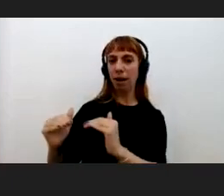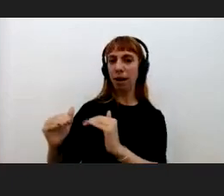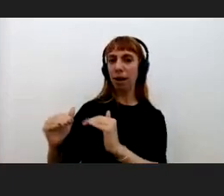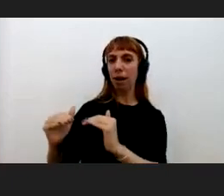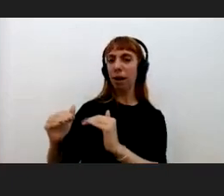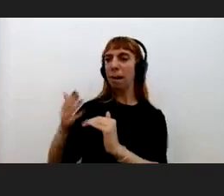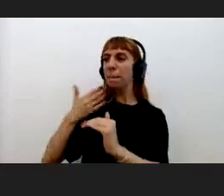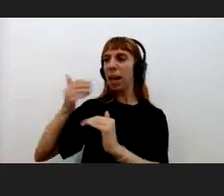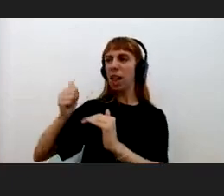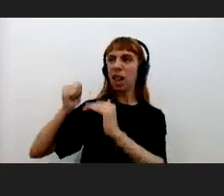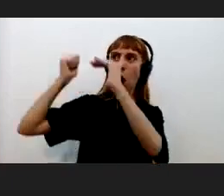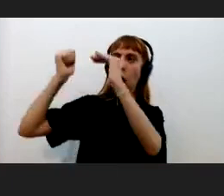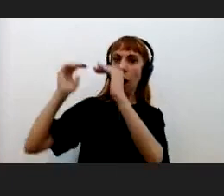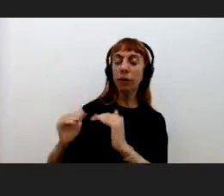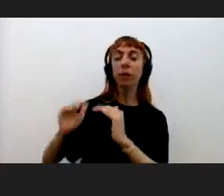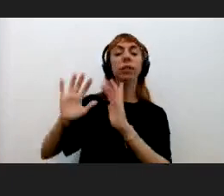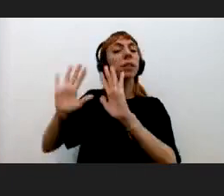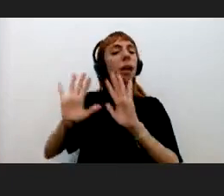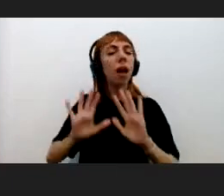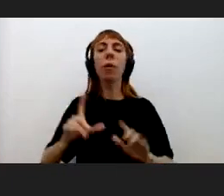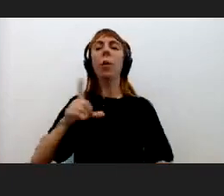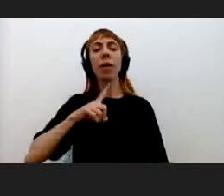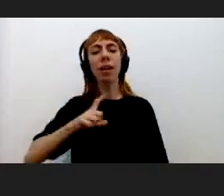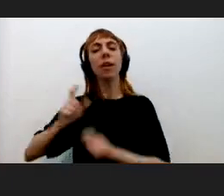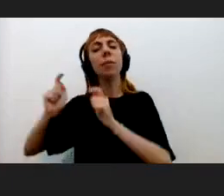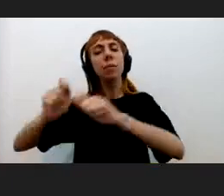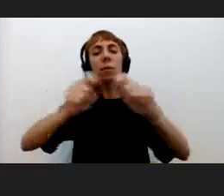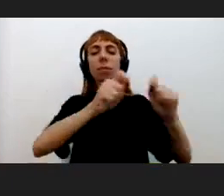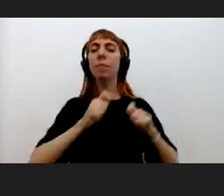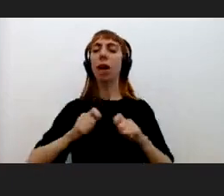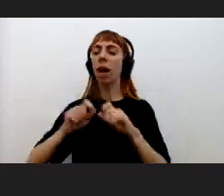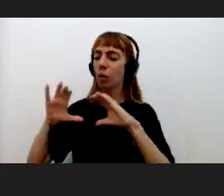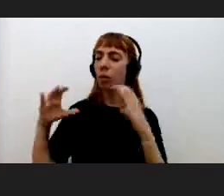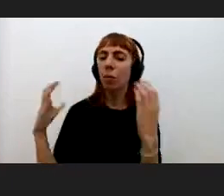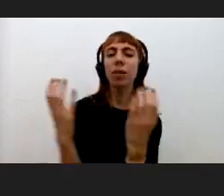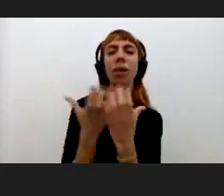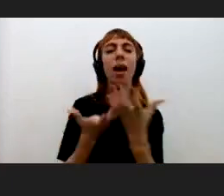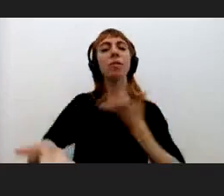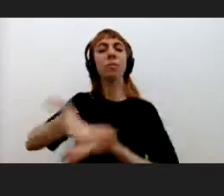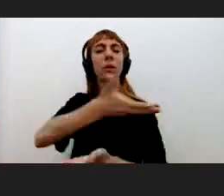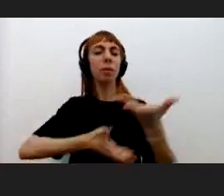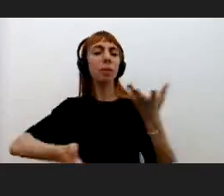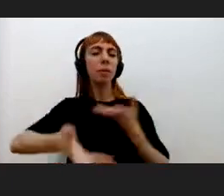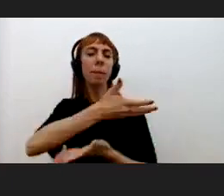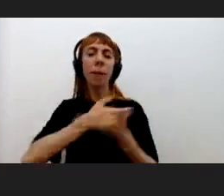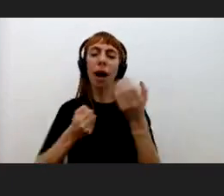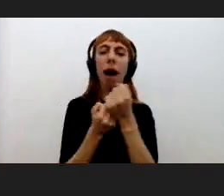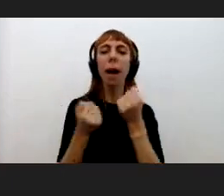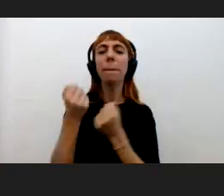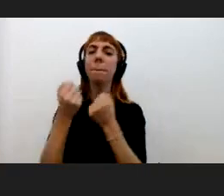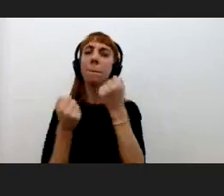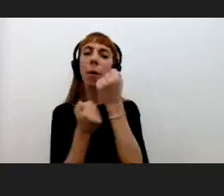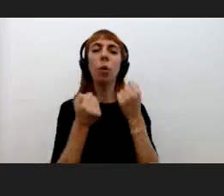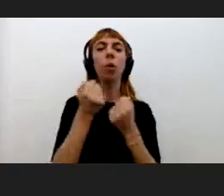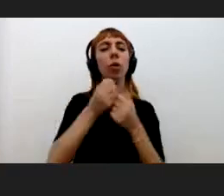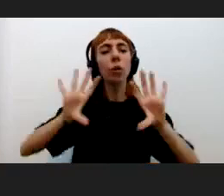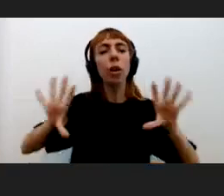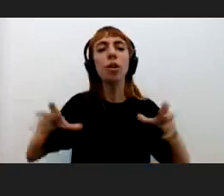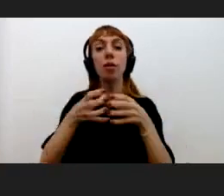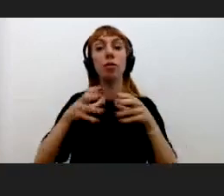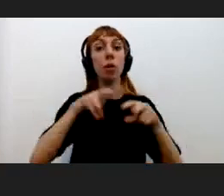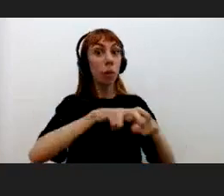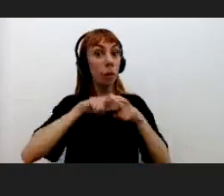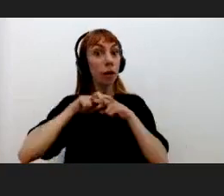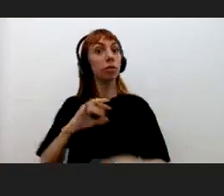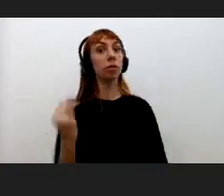rede de apoio, de comunidade, de cuidado coletivo. E daí o papel de uma rede de serviços, né? Tanto serviços de